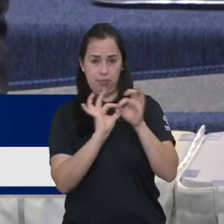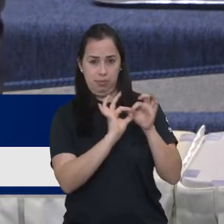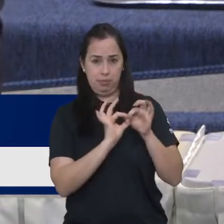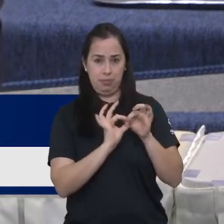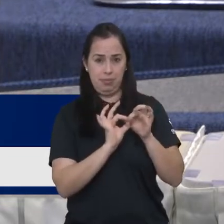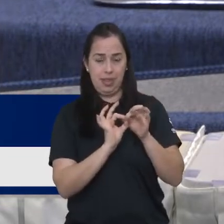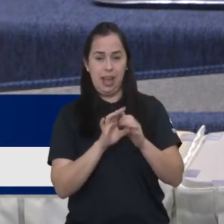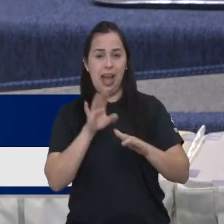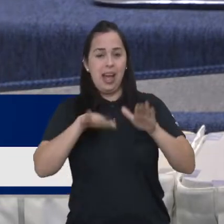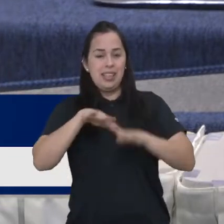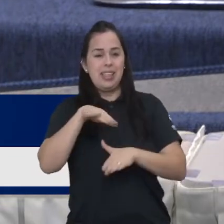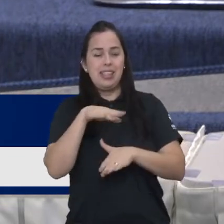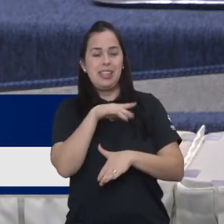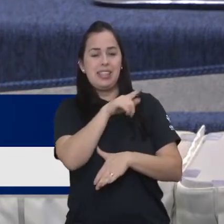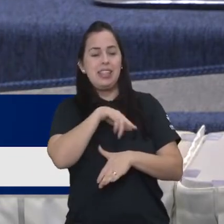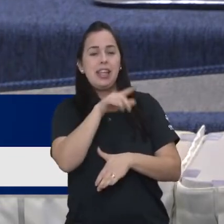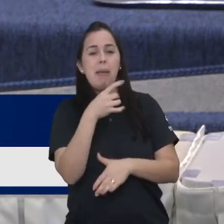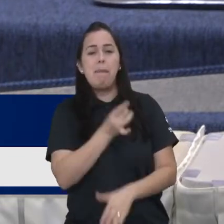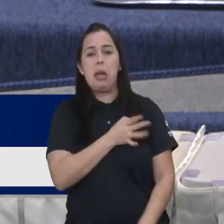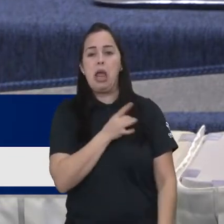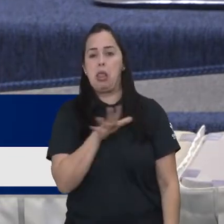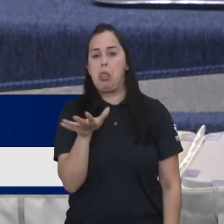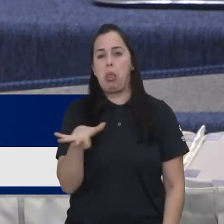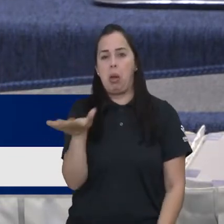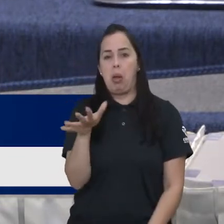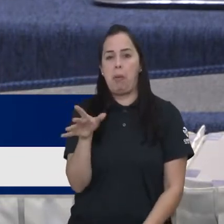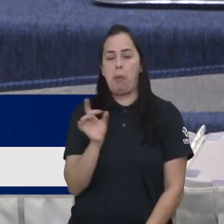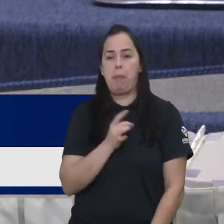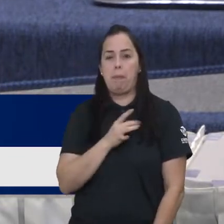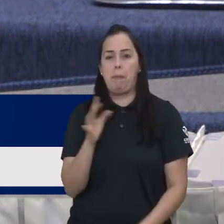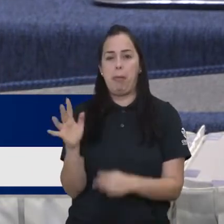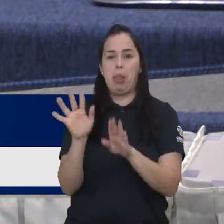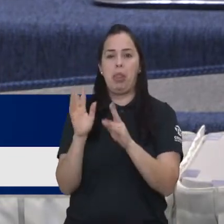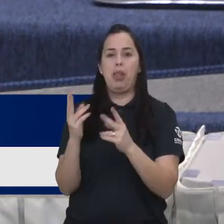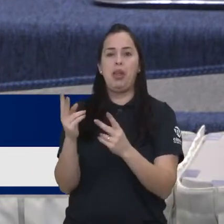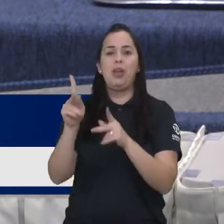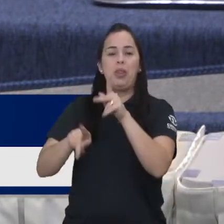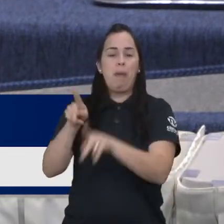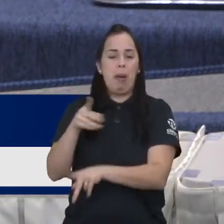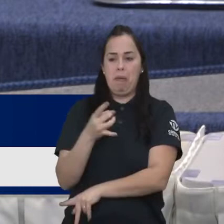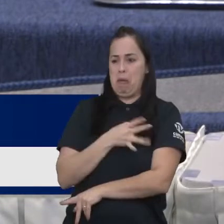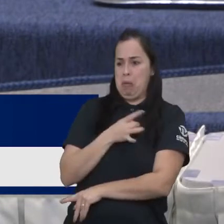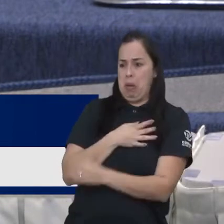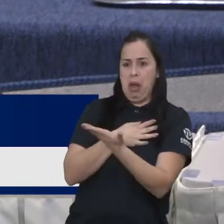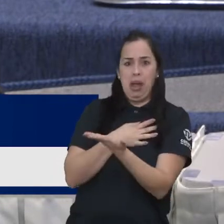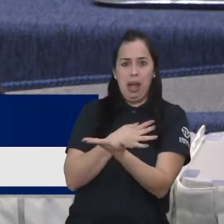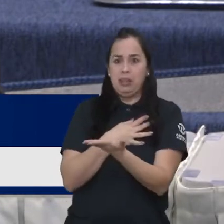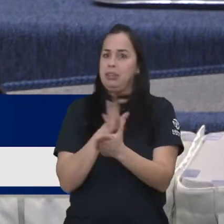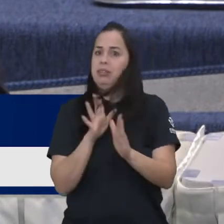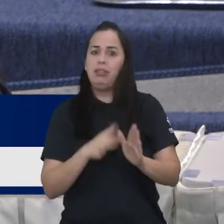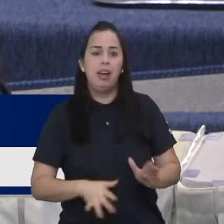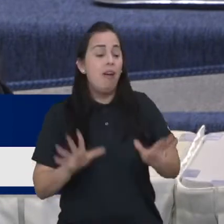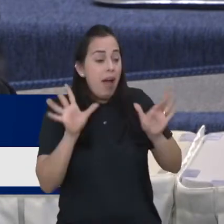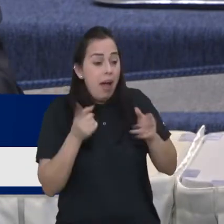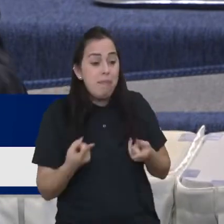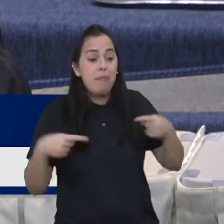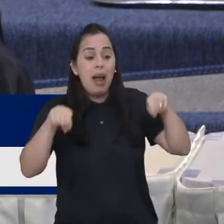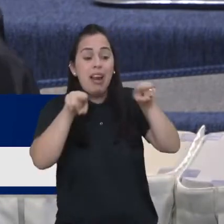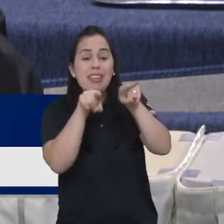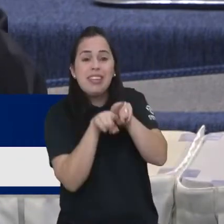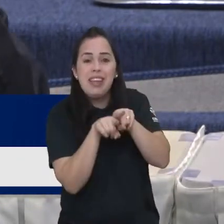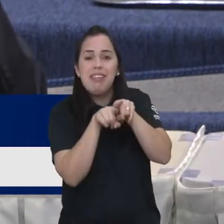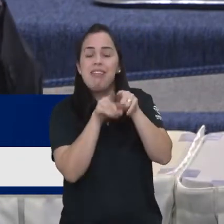Muitos do Executivo têm medo da população, eu não sei porquê, a gente tem medo de lá, não sei, mas tem que ter a parceria